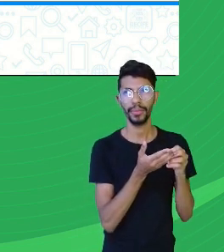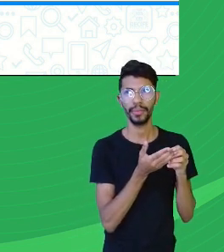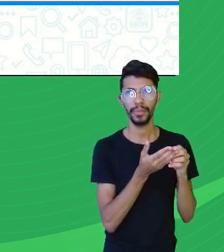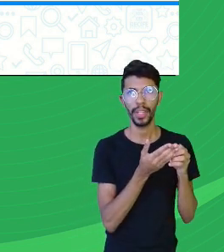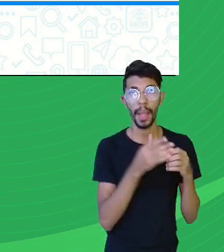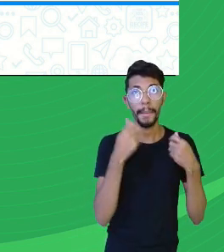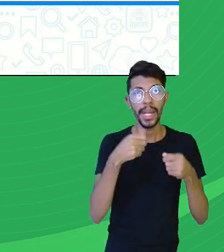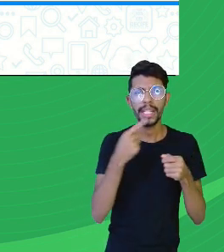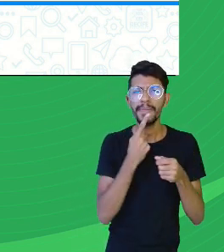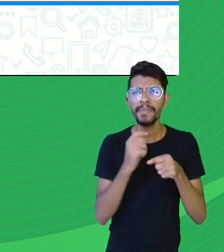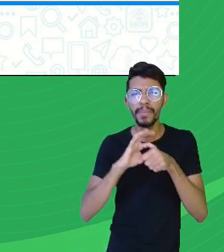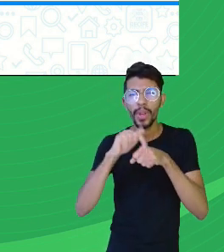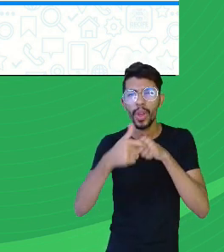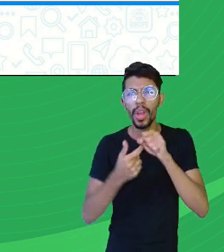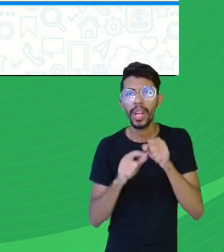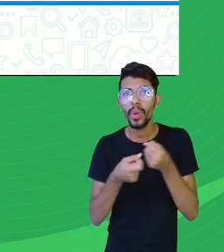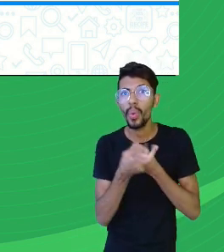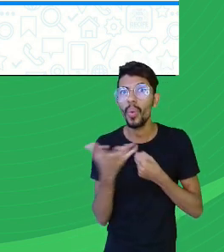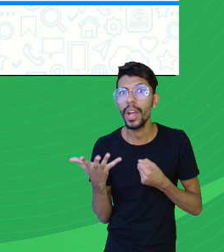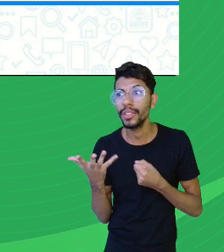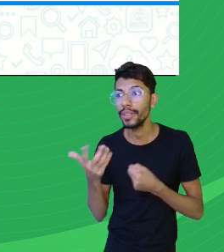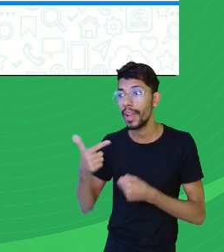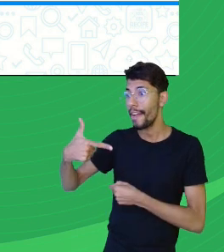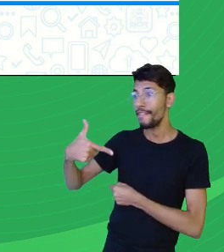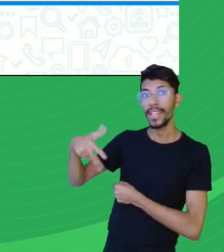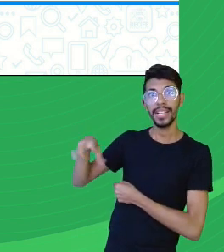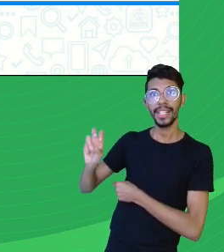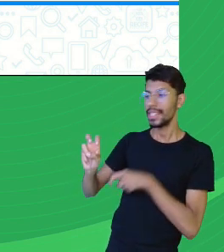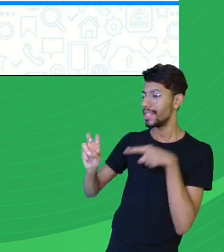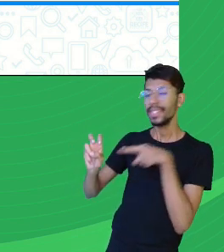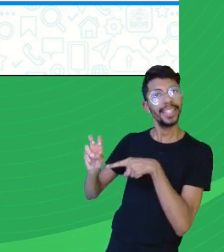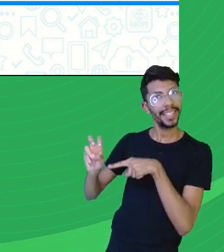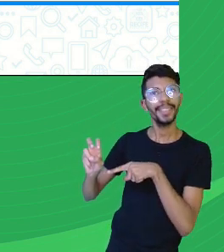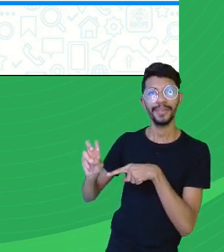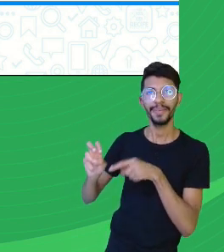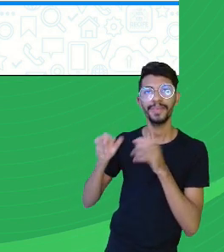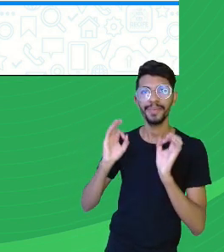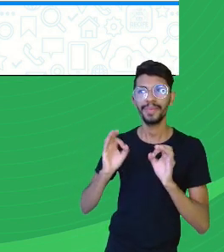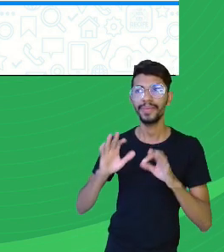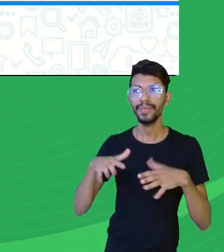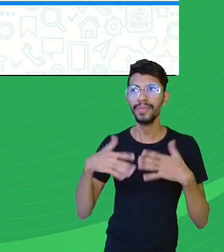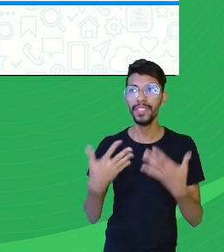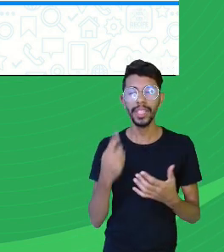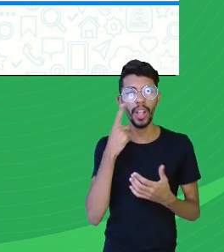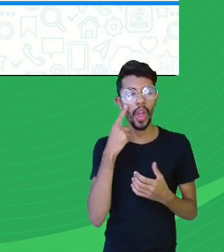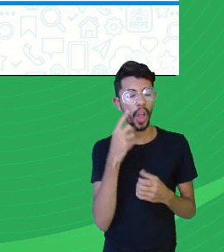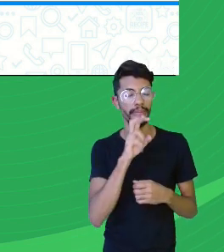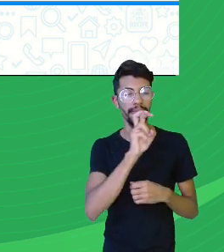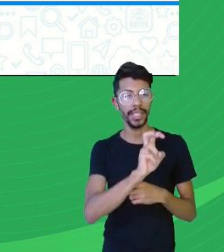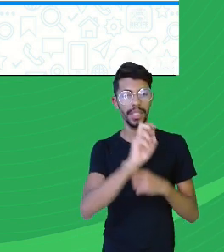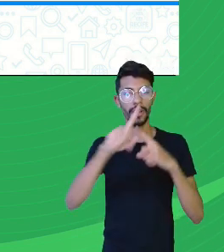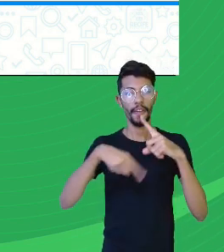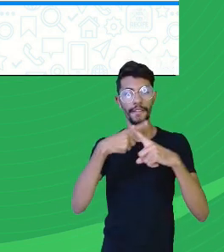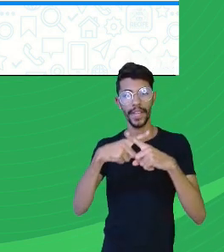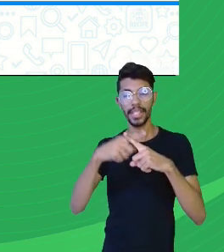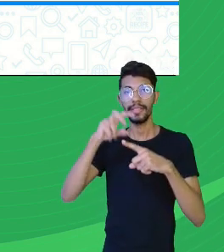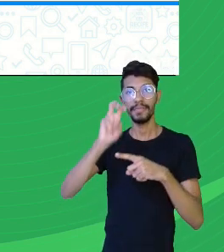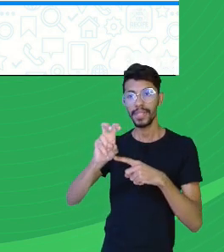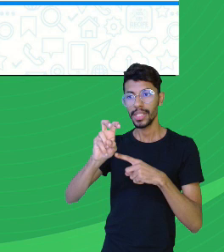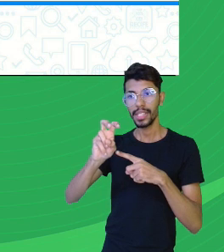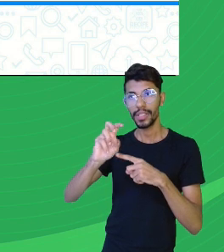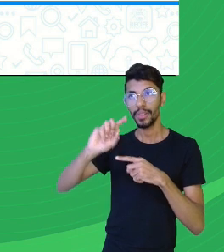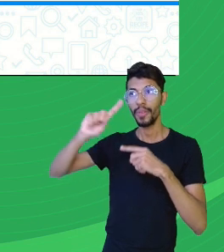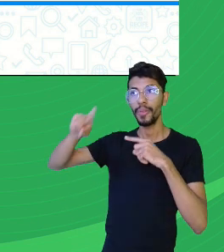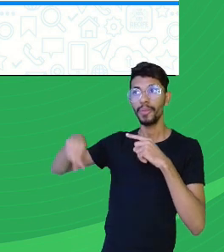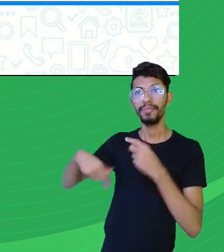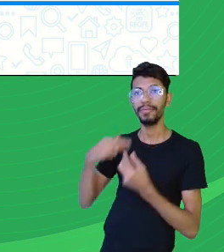vai precisar de 25 morangos. 5 vezes os 5 morangos, 25. E